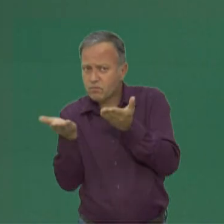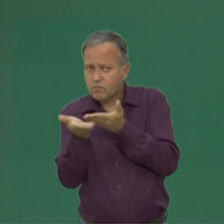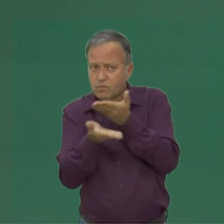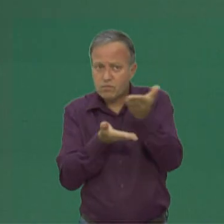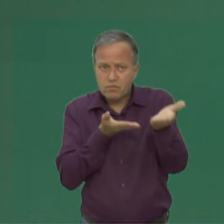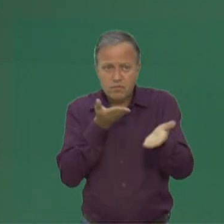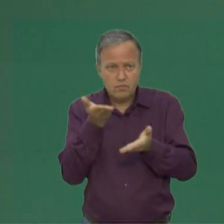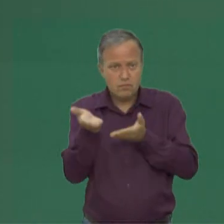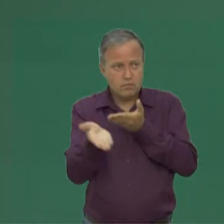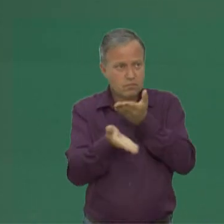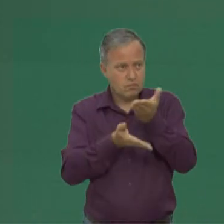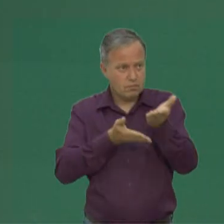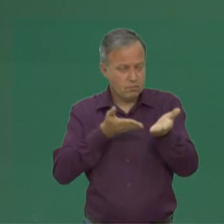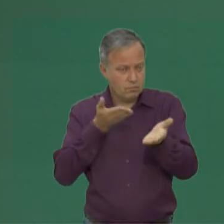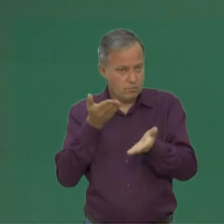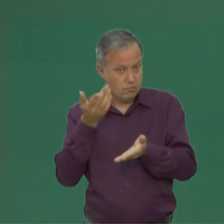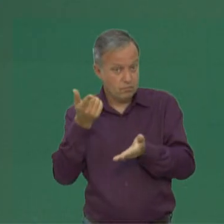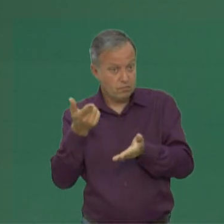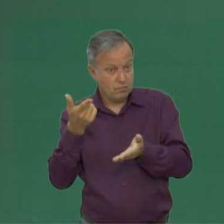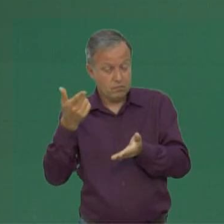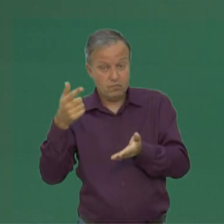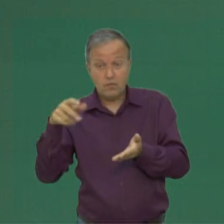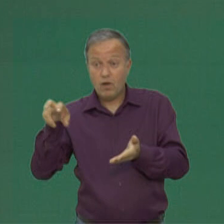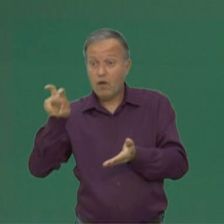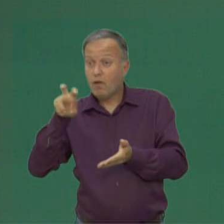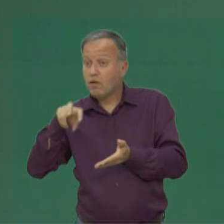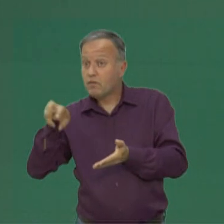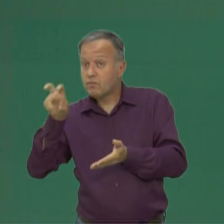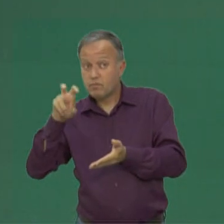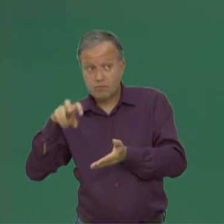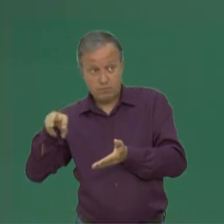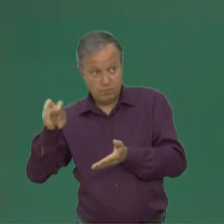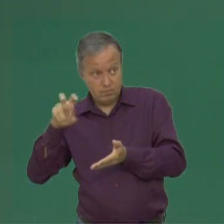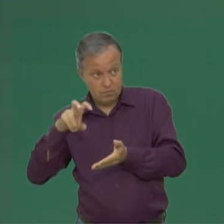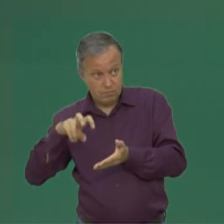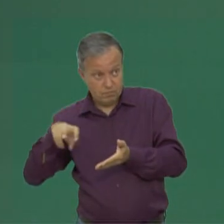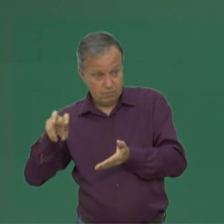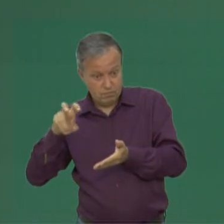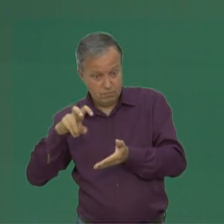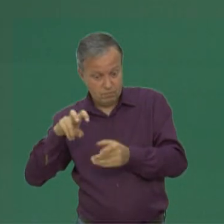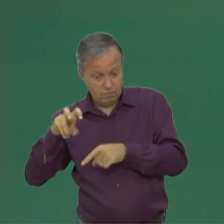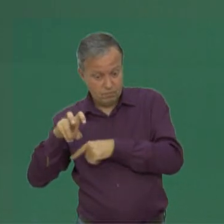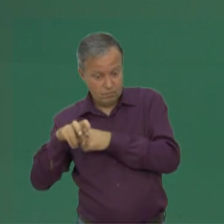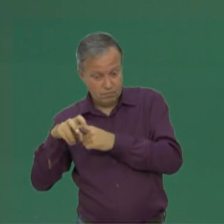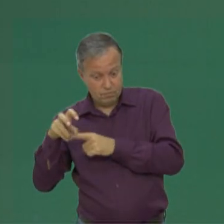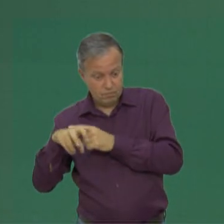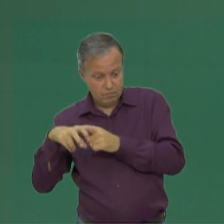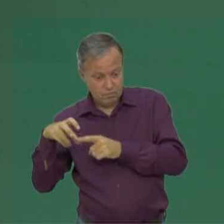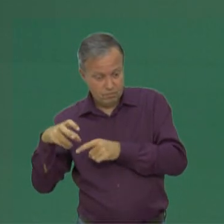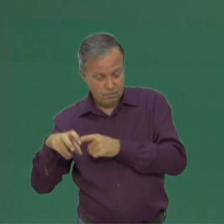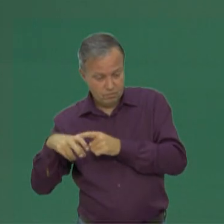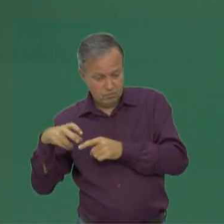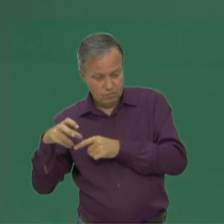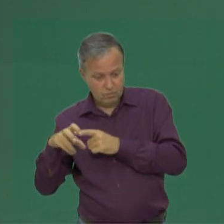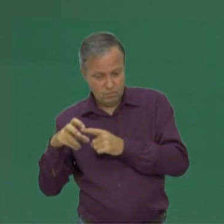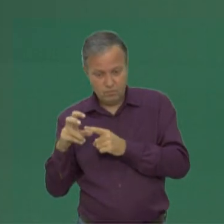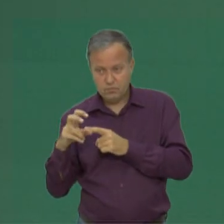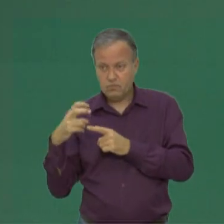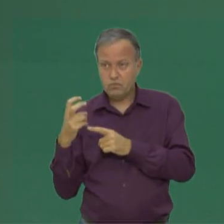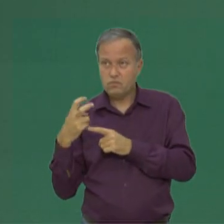Uma cobra adestrada se enrosca ali por entre os